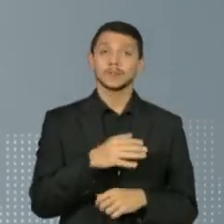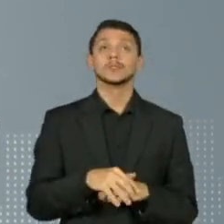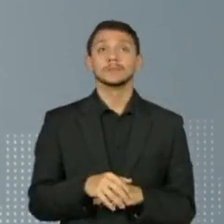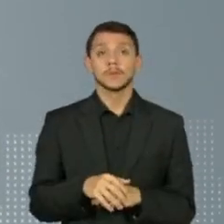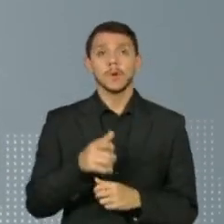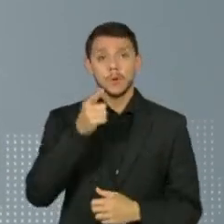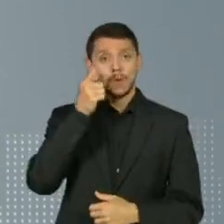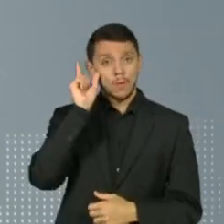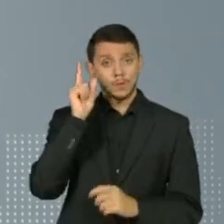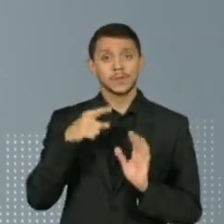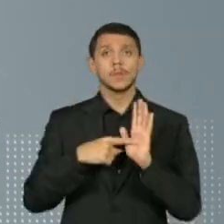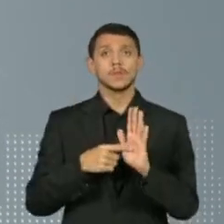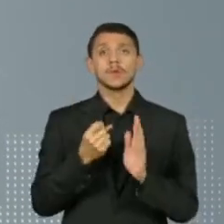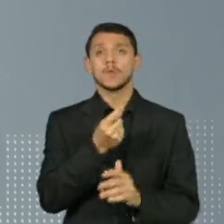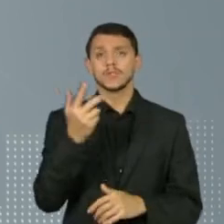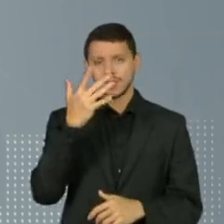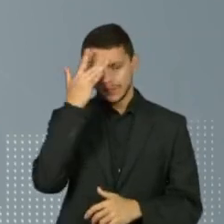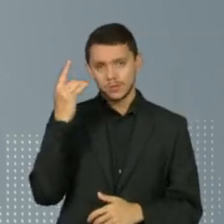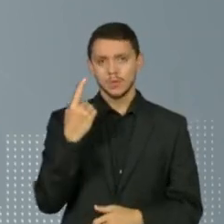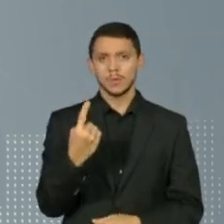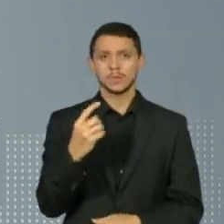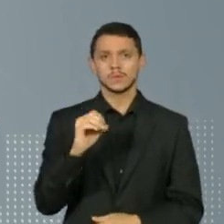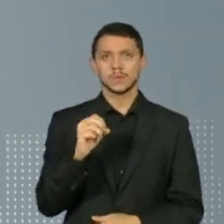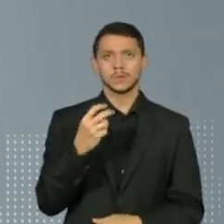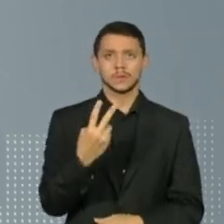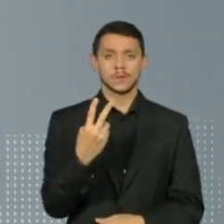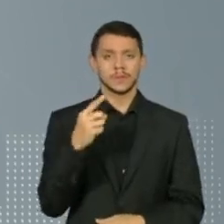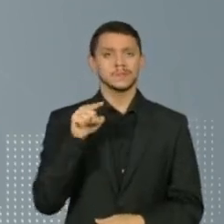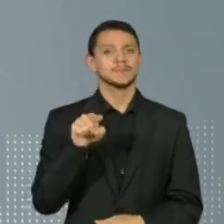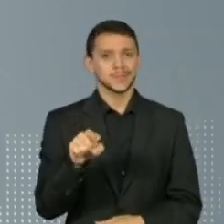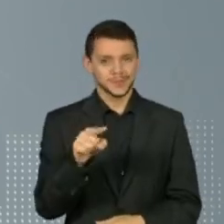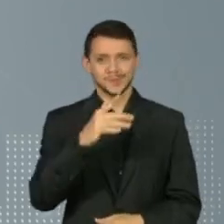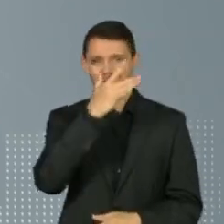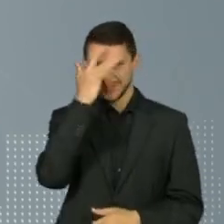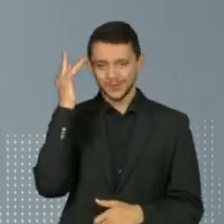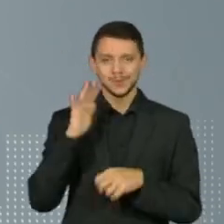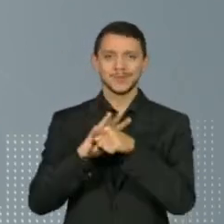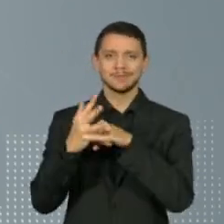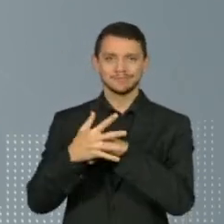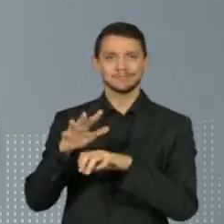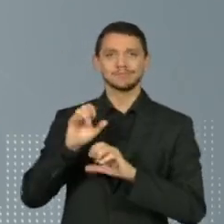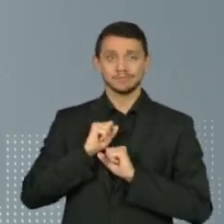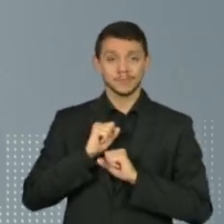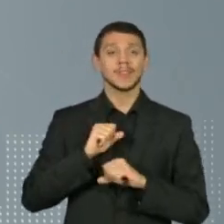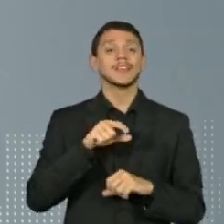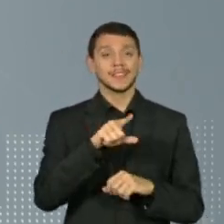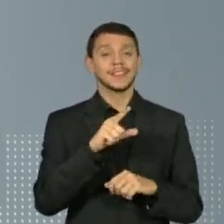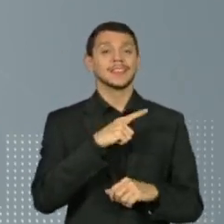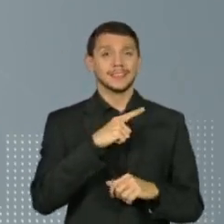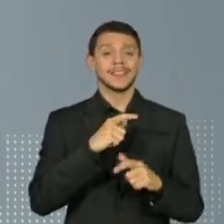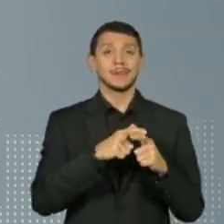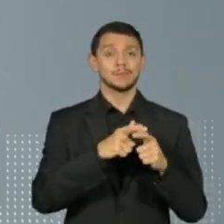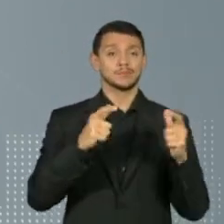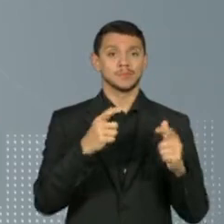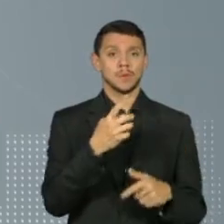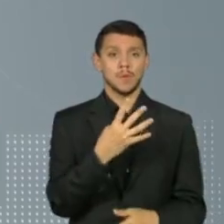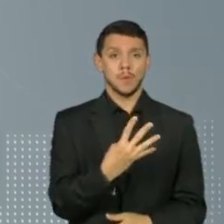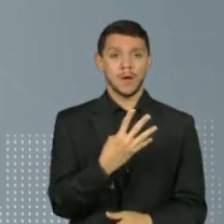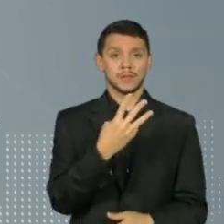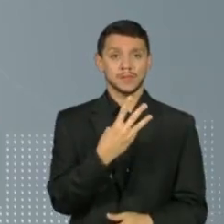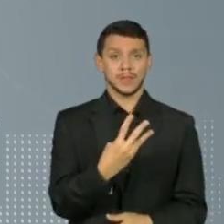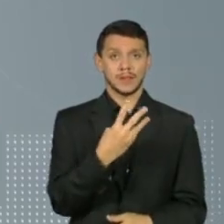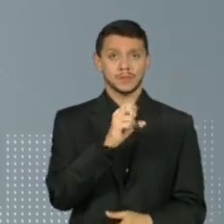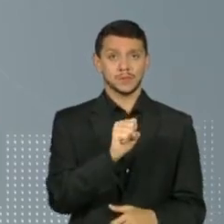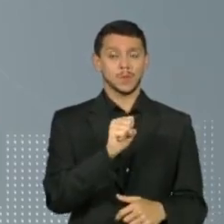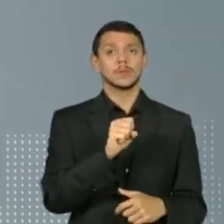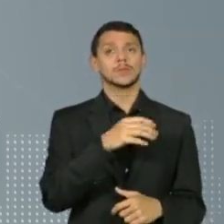registrados mais de 102 mil novos doentes o Reino Unido bateu recorde de mortes com maior número desde